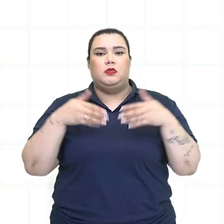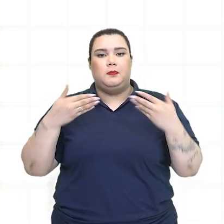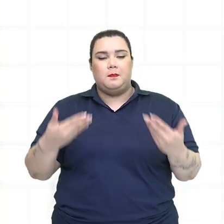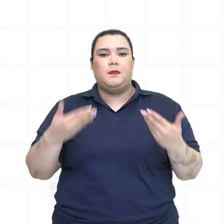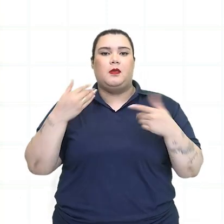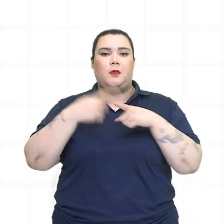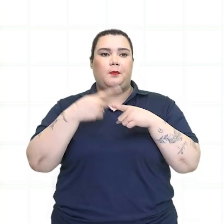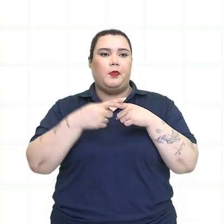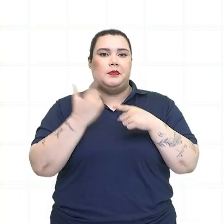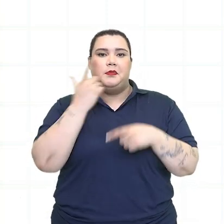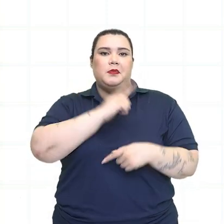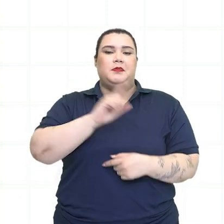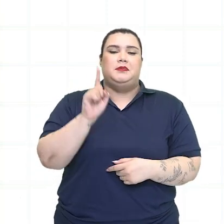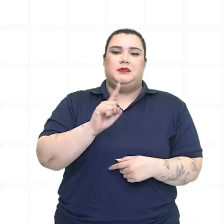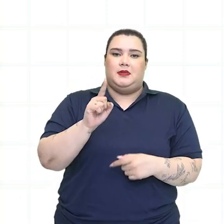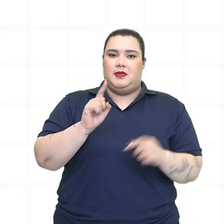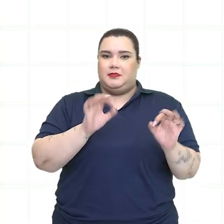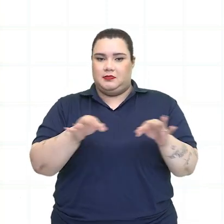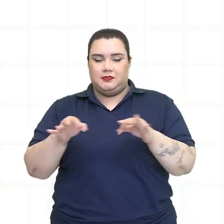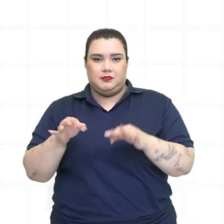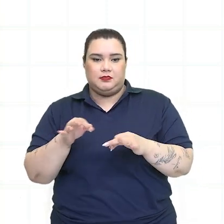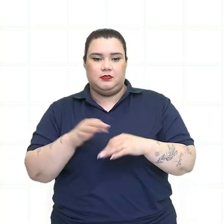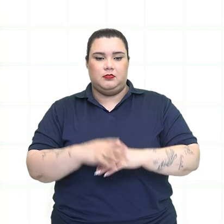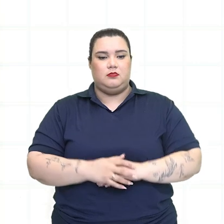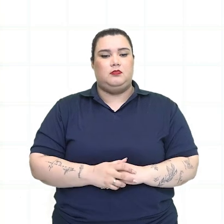neste caso não deu, né?